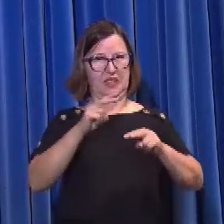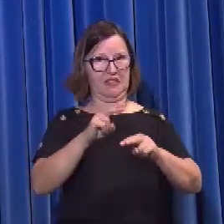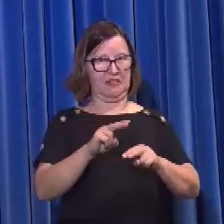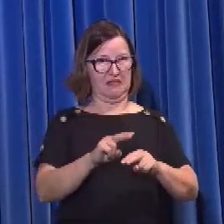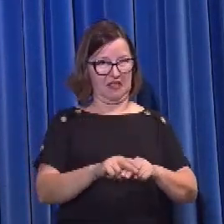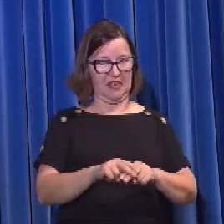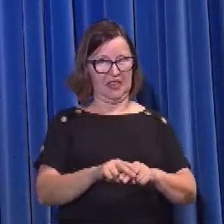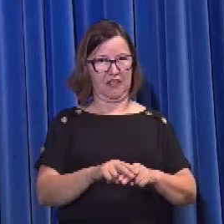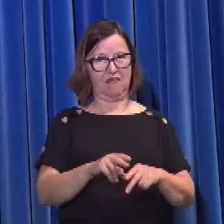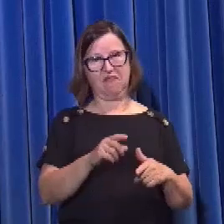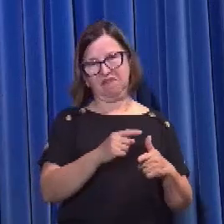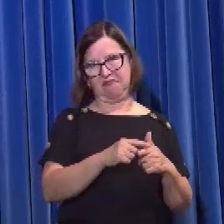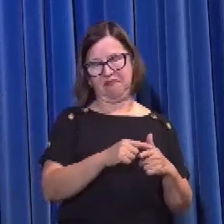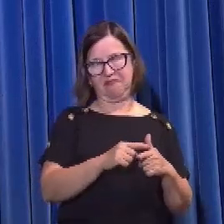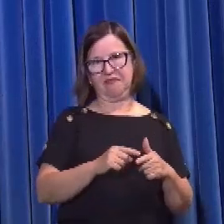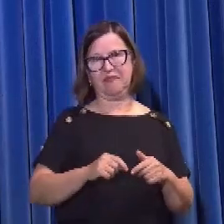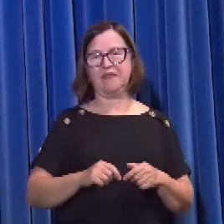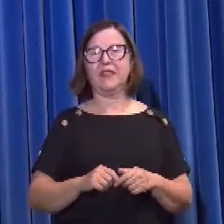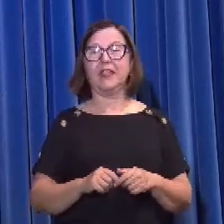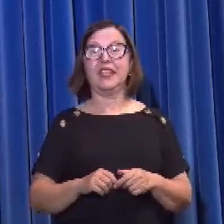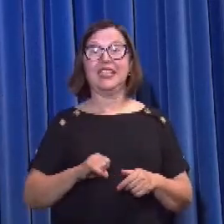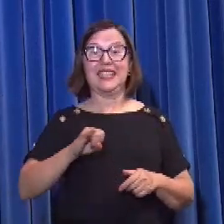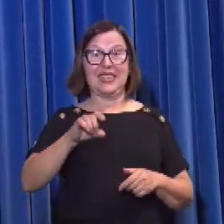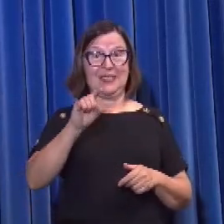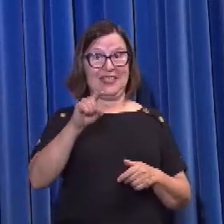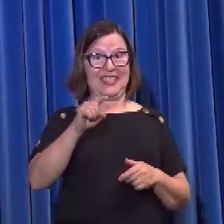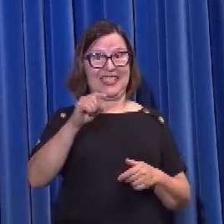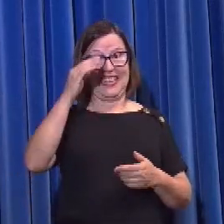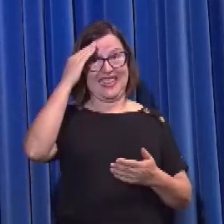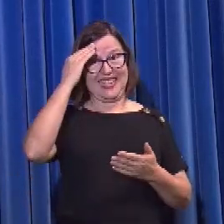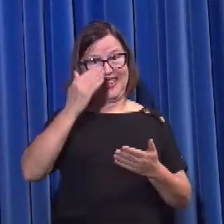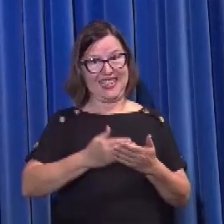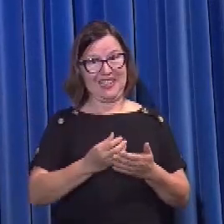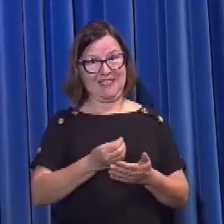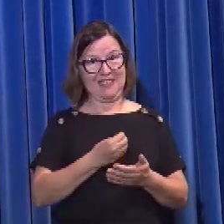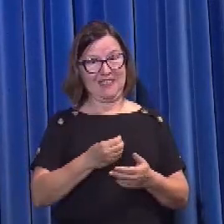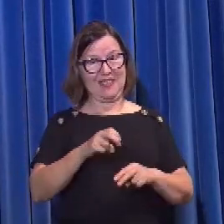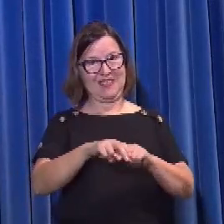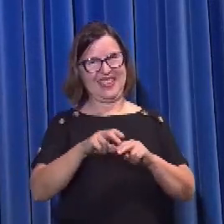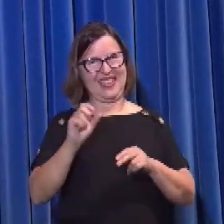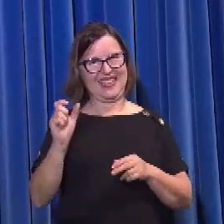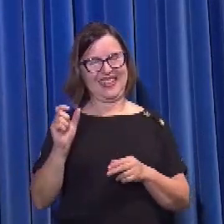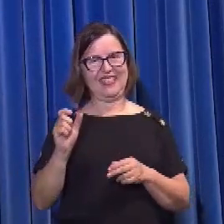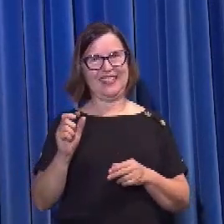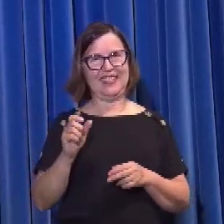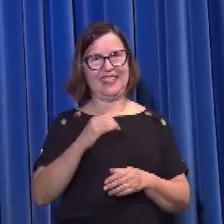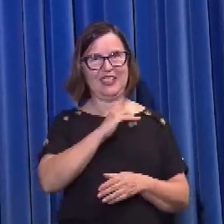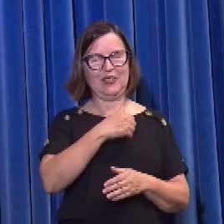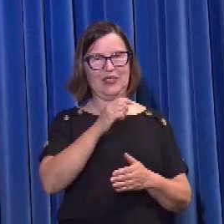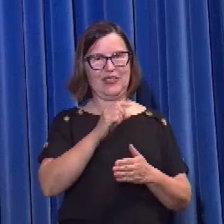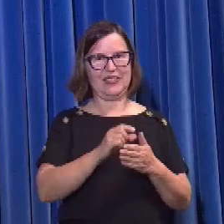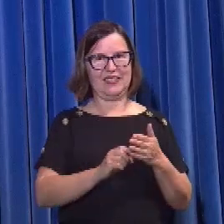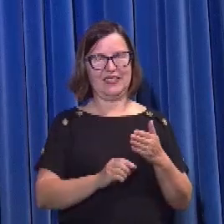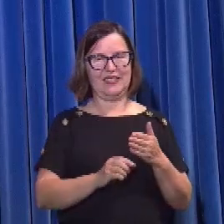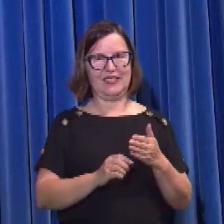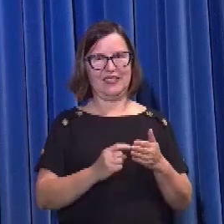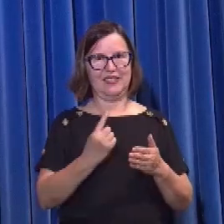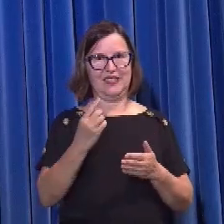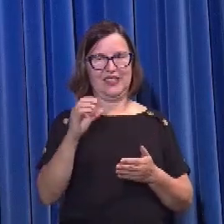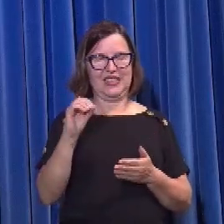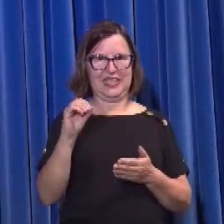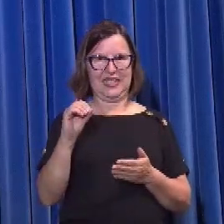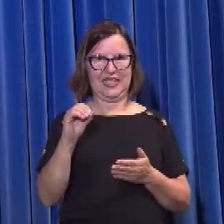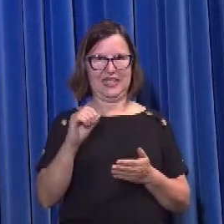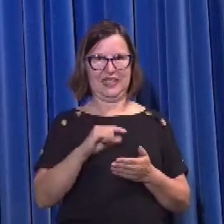circunstâncias. Se você crê, viva pela palavra. E João 10, 27 a 29. Evangelho de